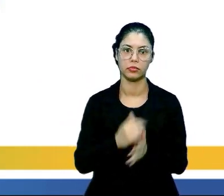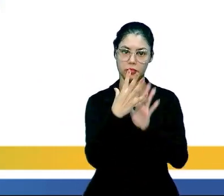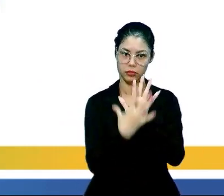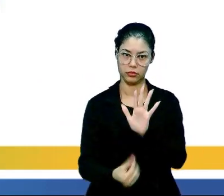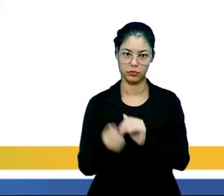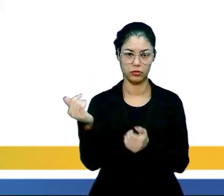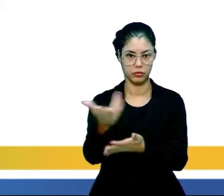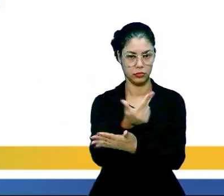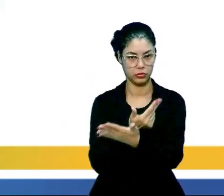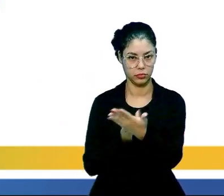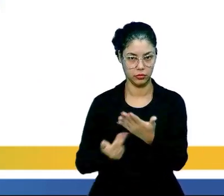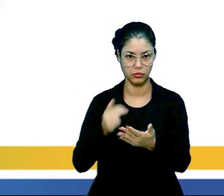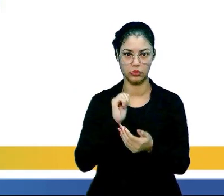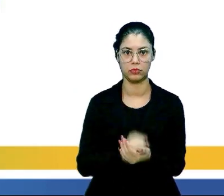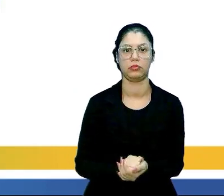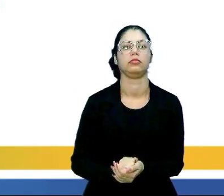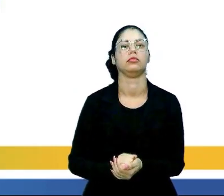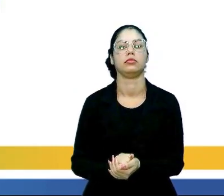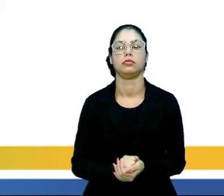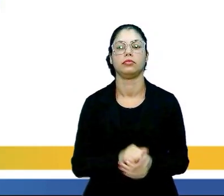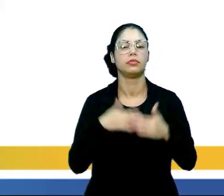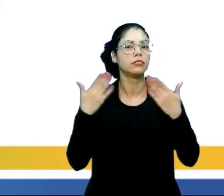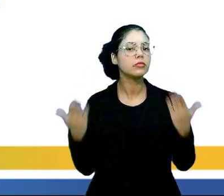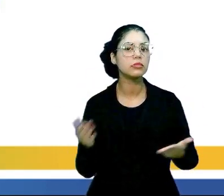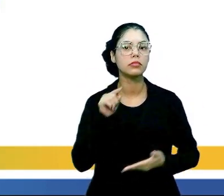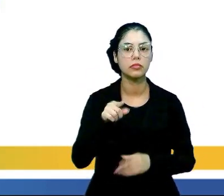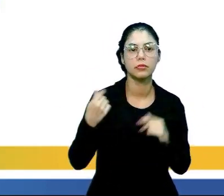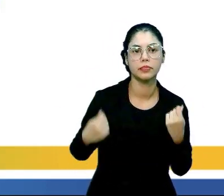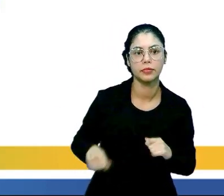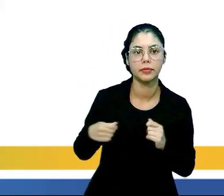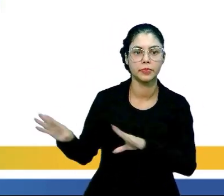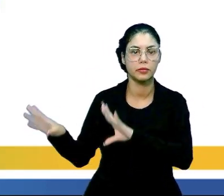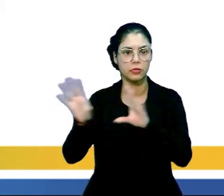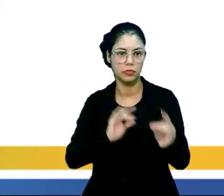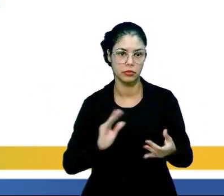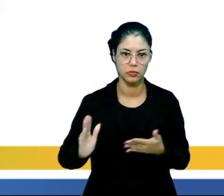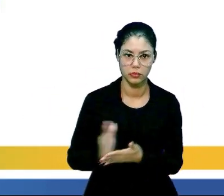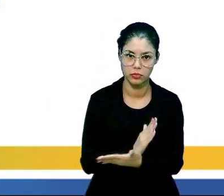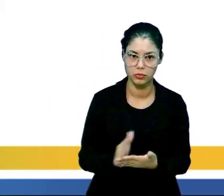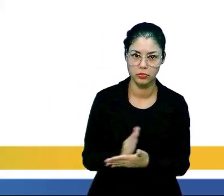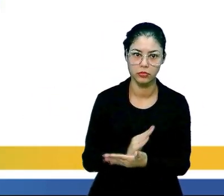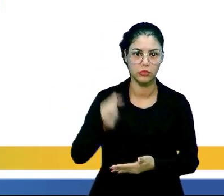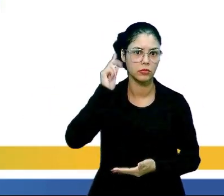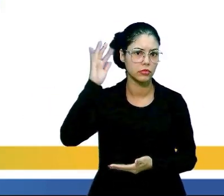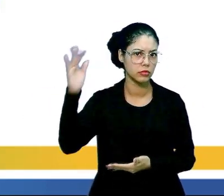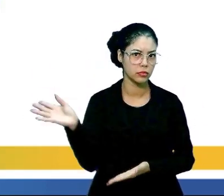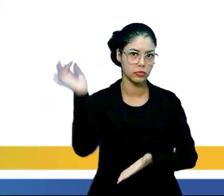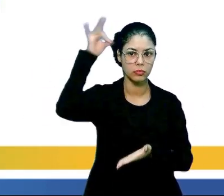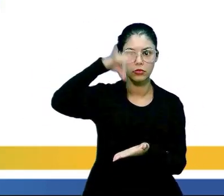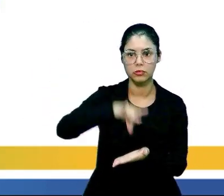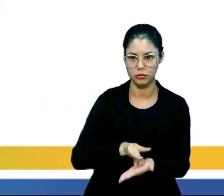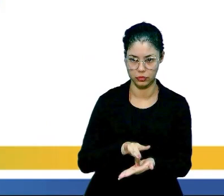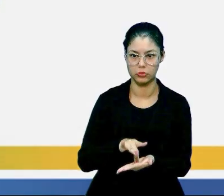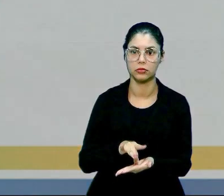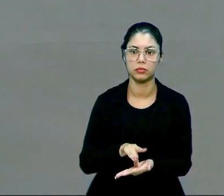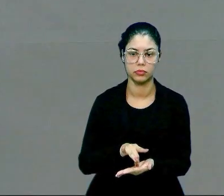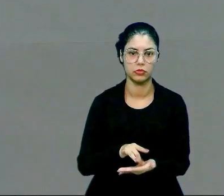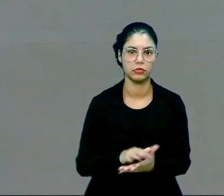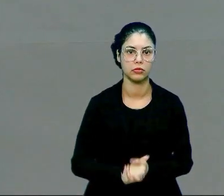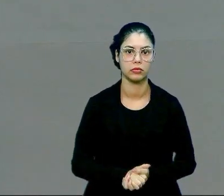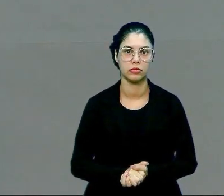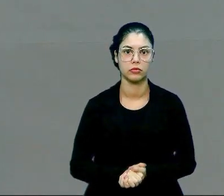a arte e vice-versa. Ou seja, você precisa trazer a situação ficcional